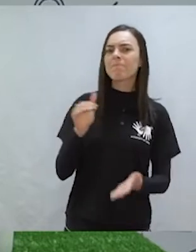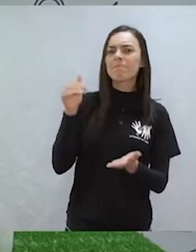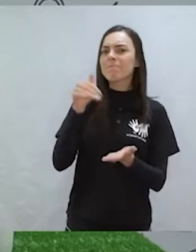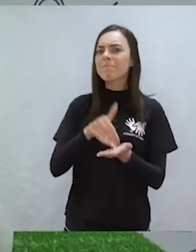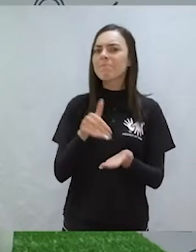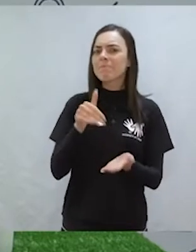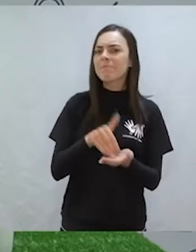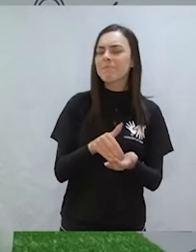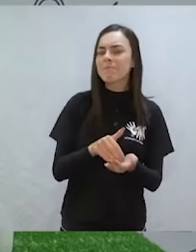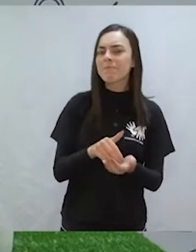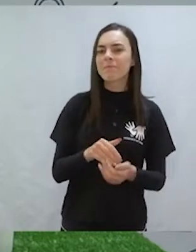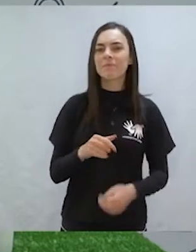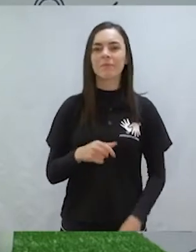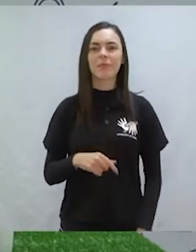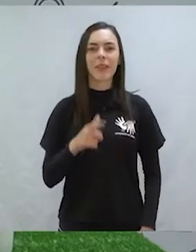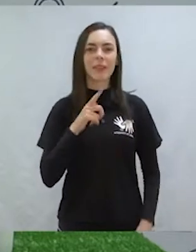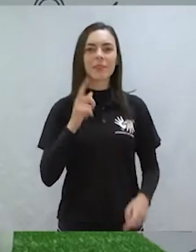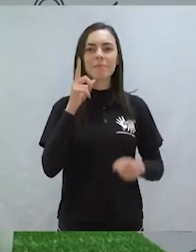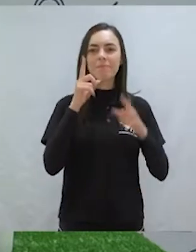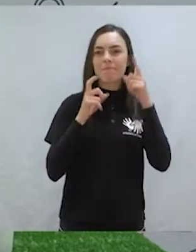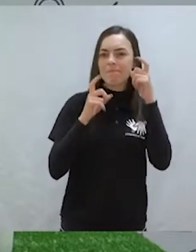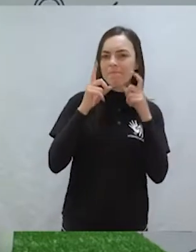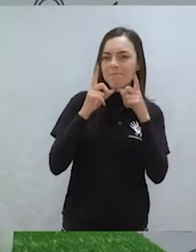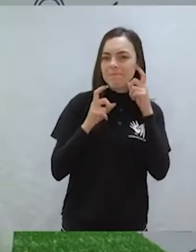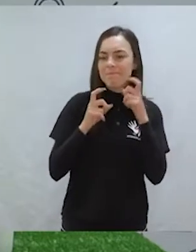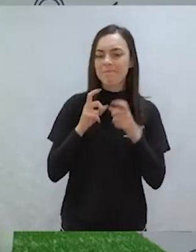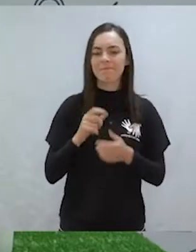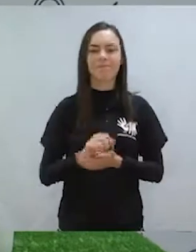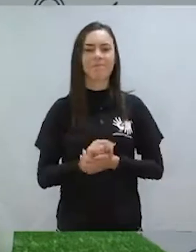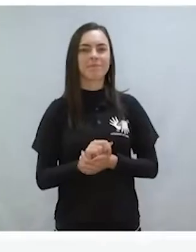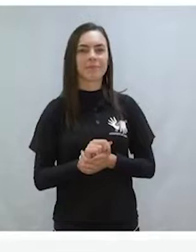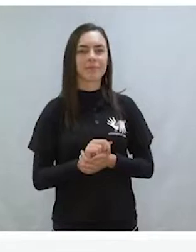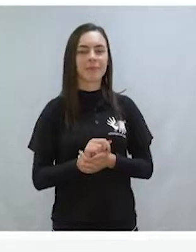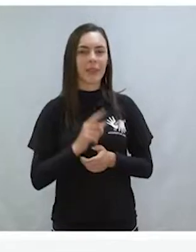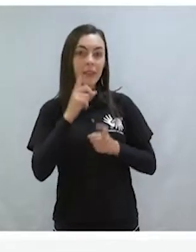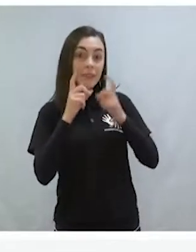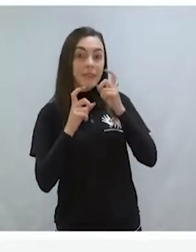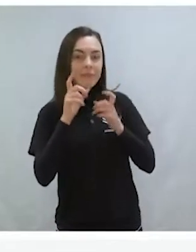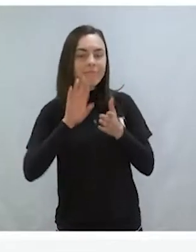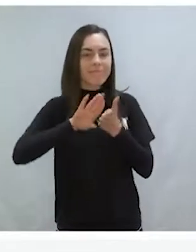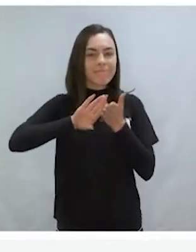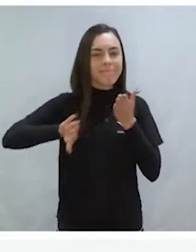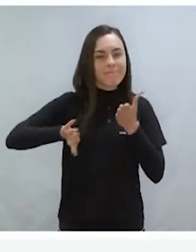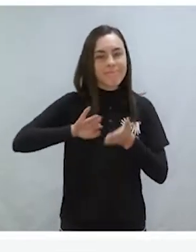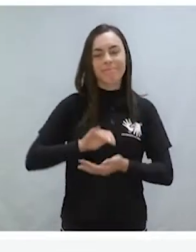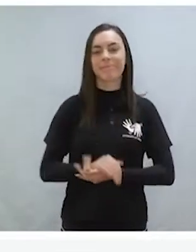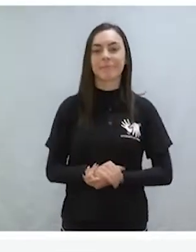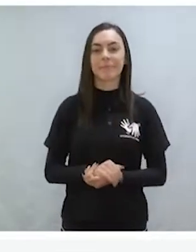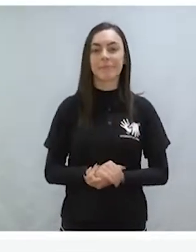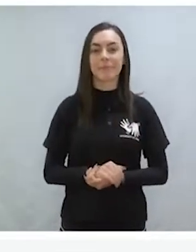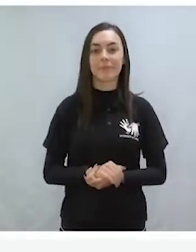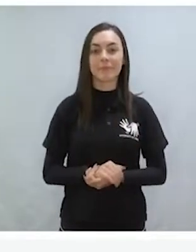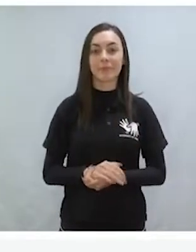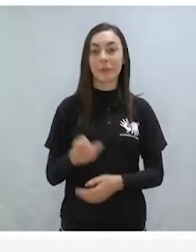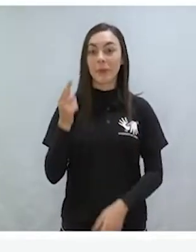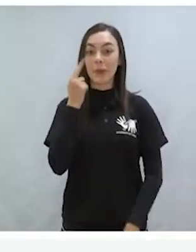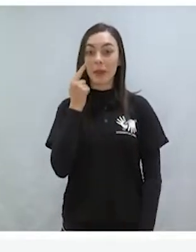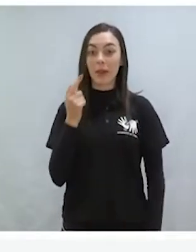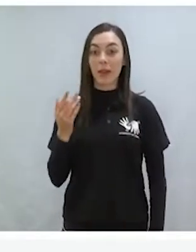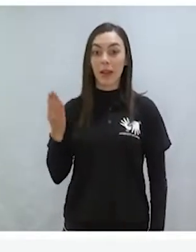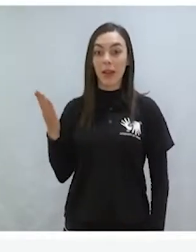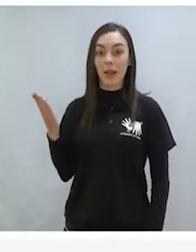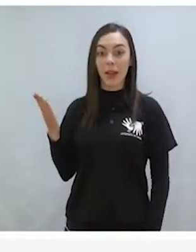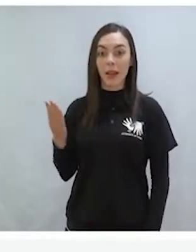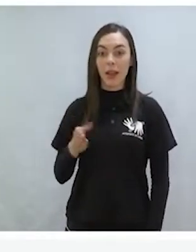ali? A carinha, professora. A Isa. Vamos tirar a carinha, então. Olha lá.